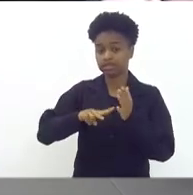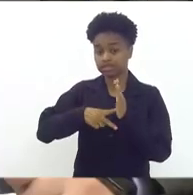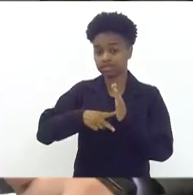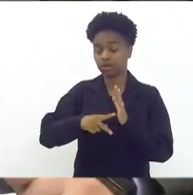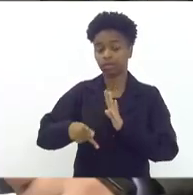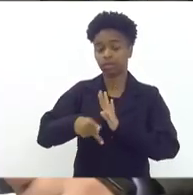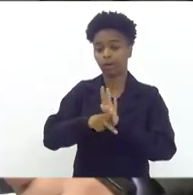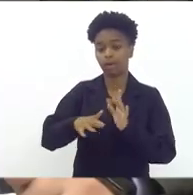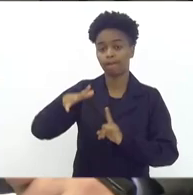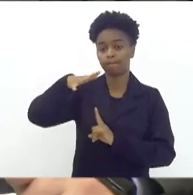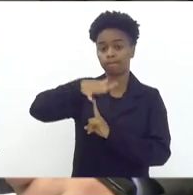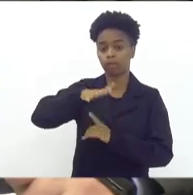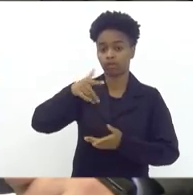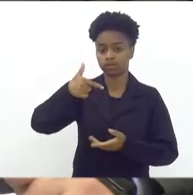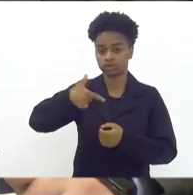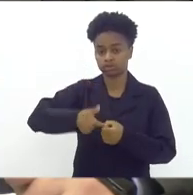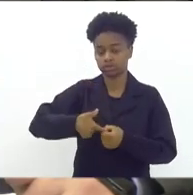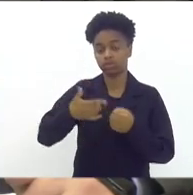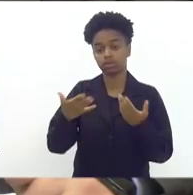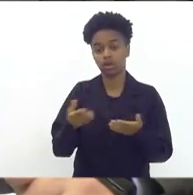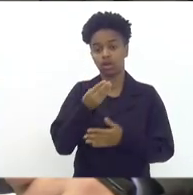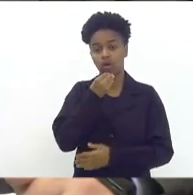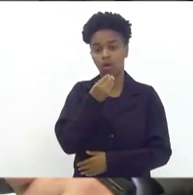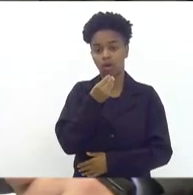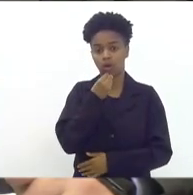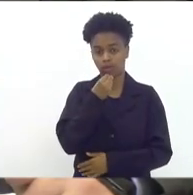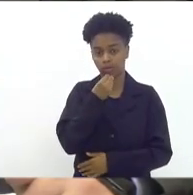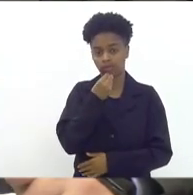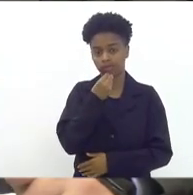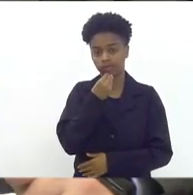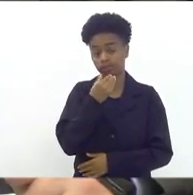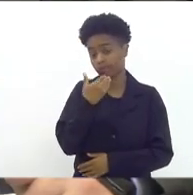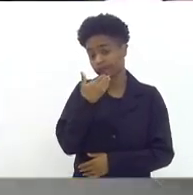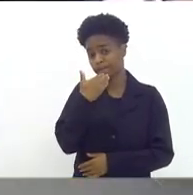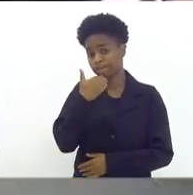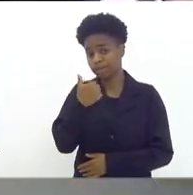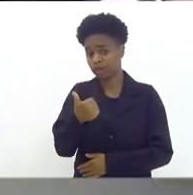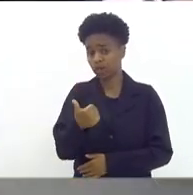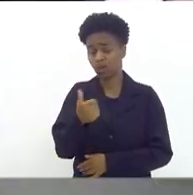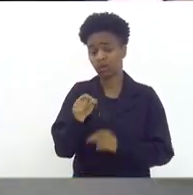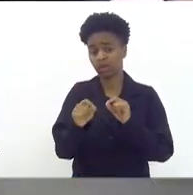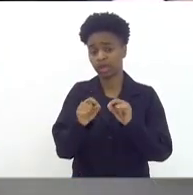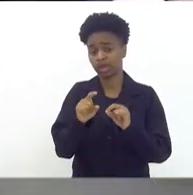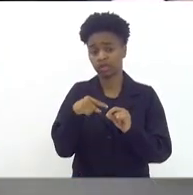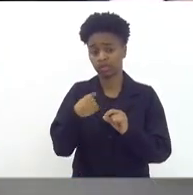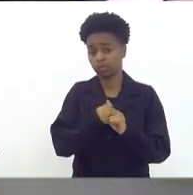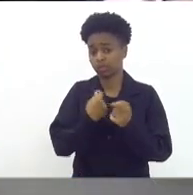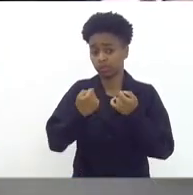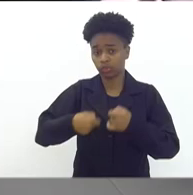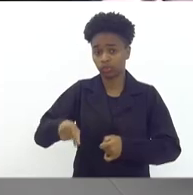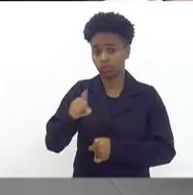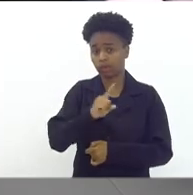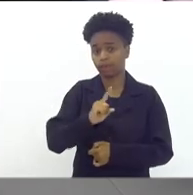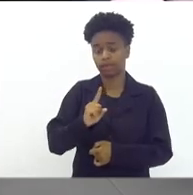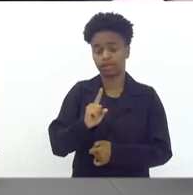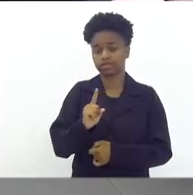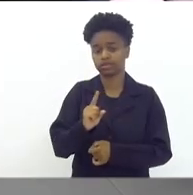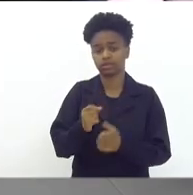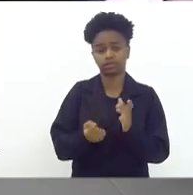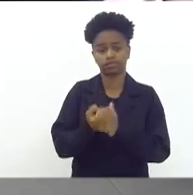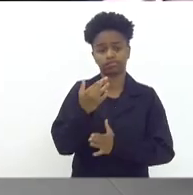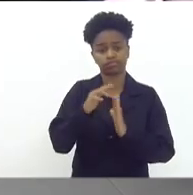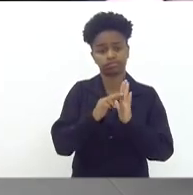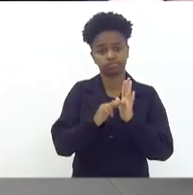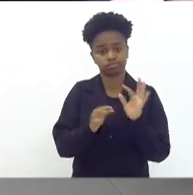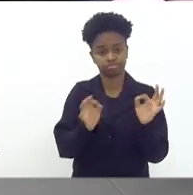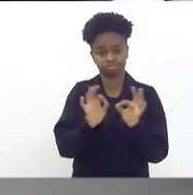postos então é óbvio que que o melhor cenário é a agência não precisar criar regulamentação